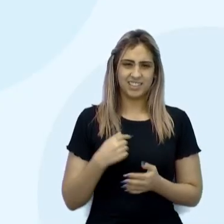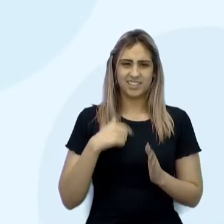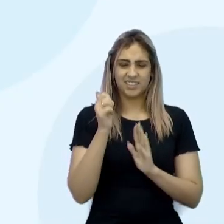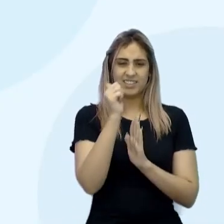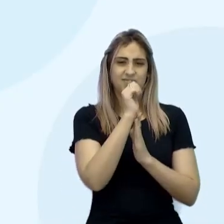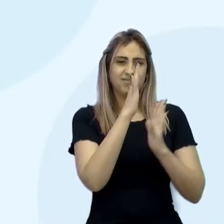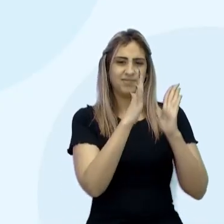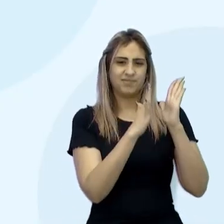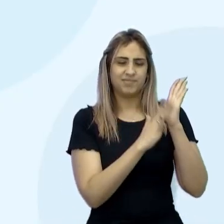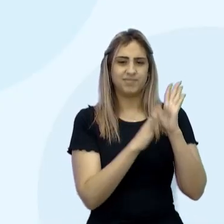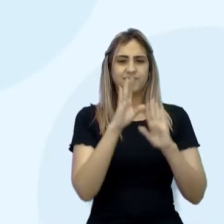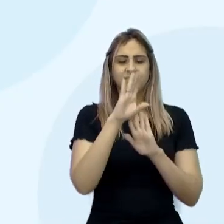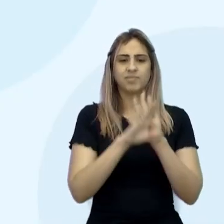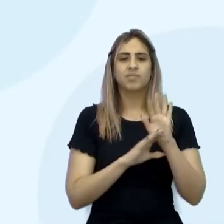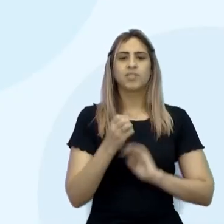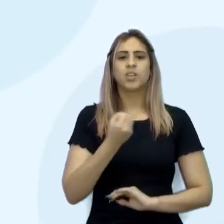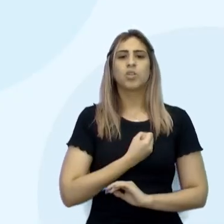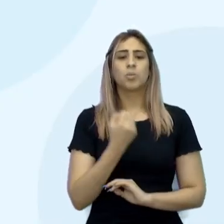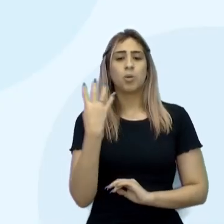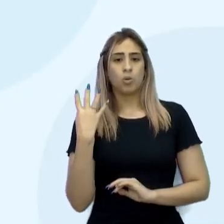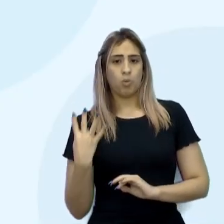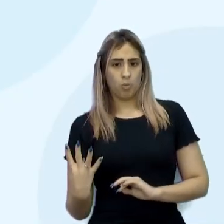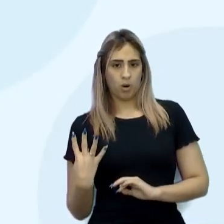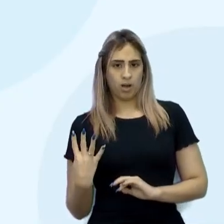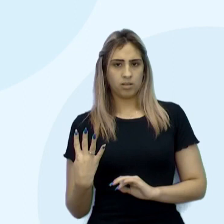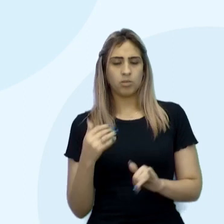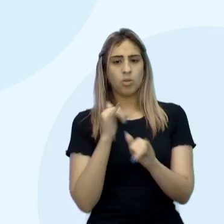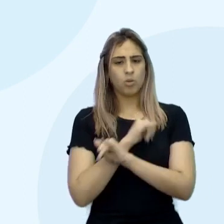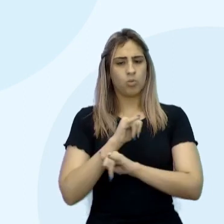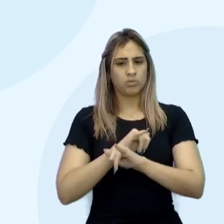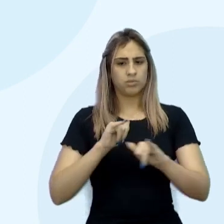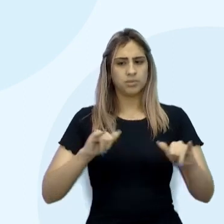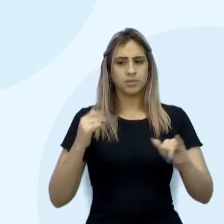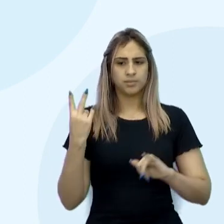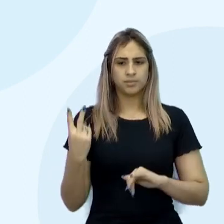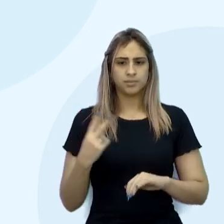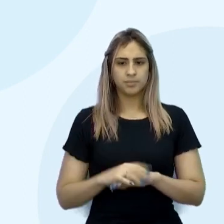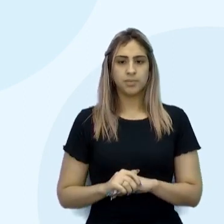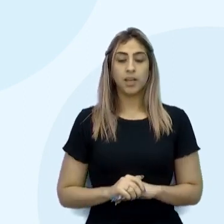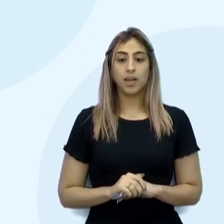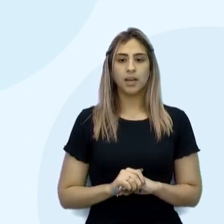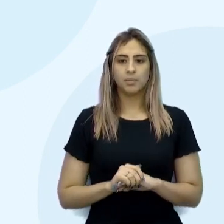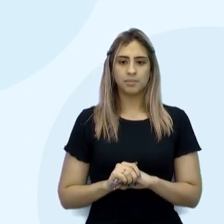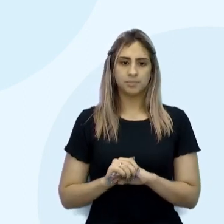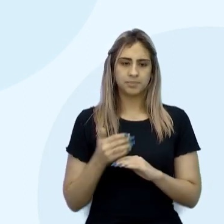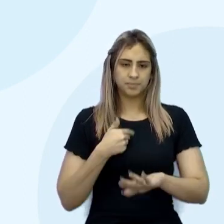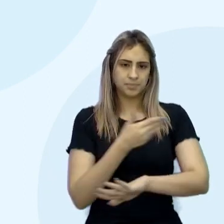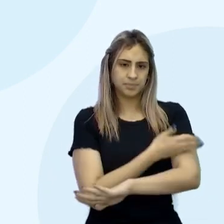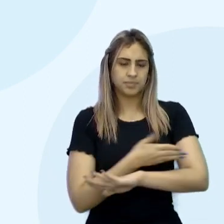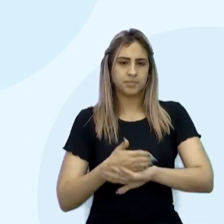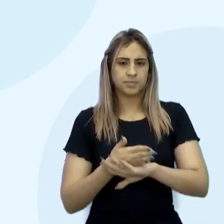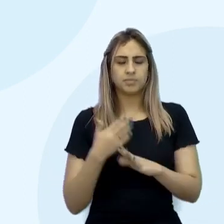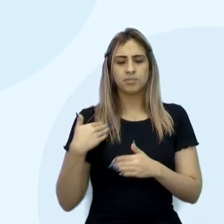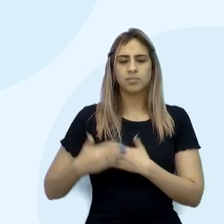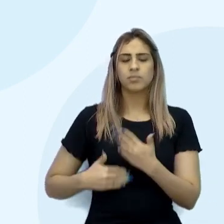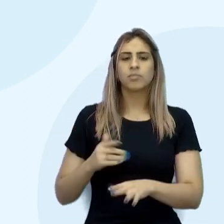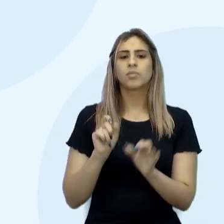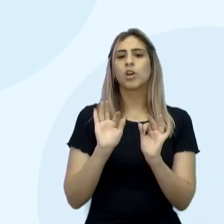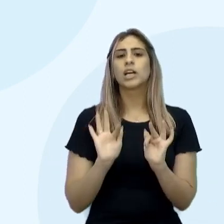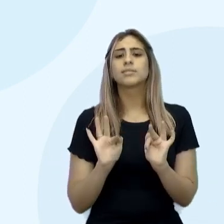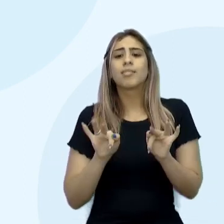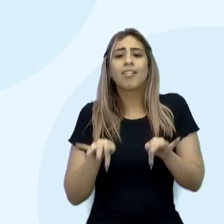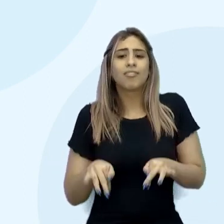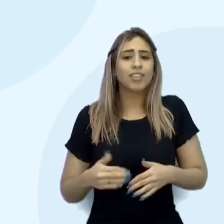atividade 4, noticiando. Estamos na atividade 4. Começando essa jornada aí quase final,